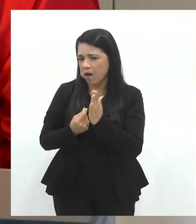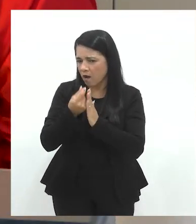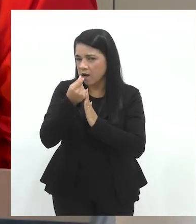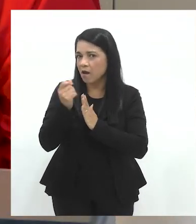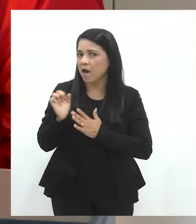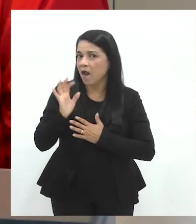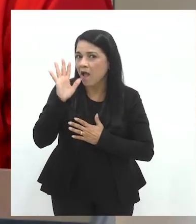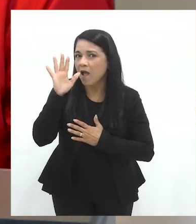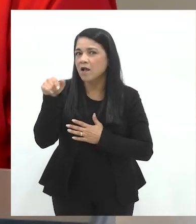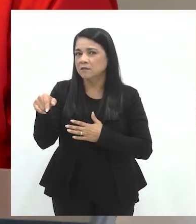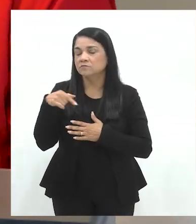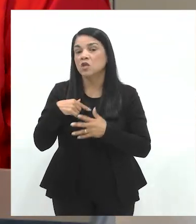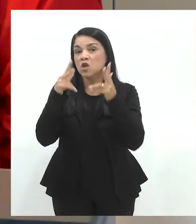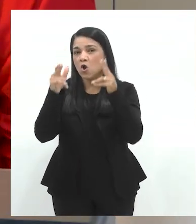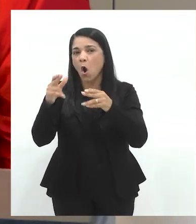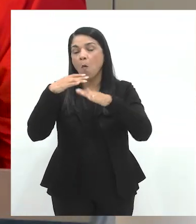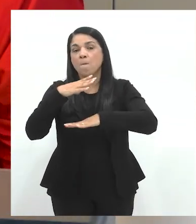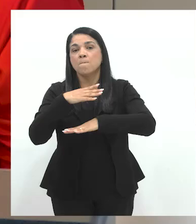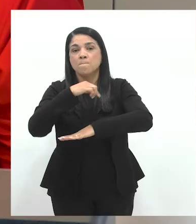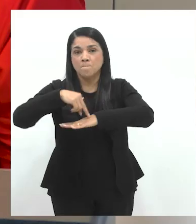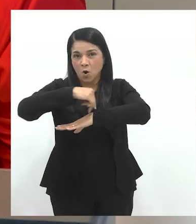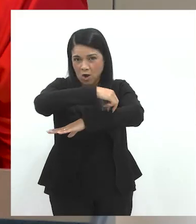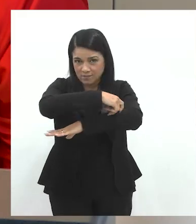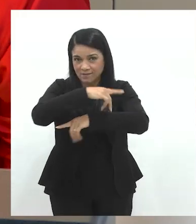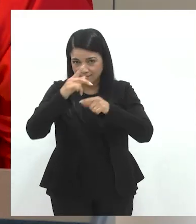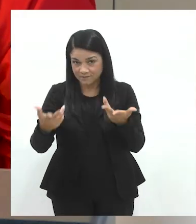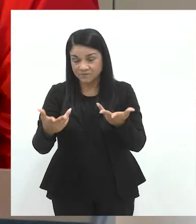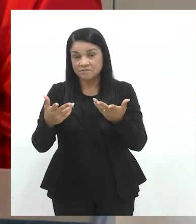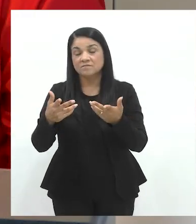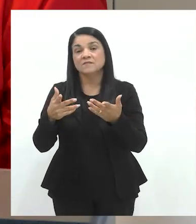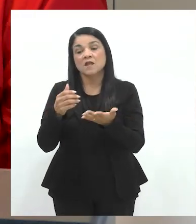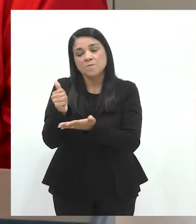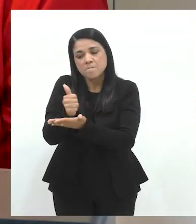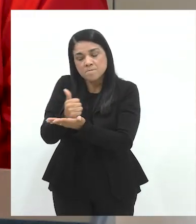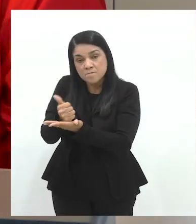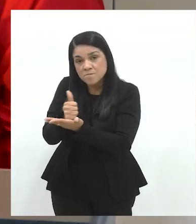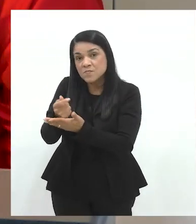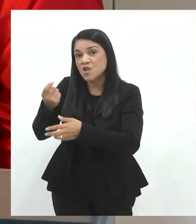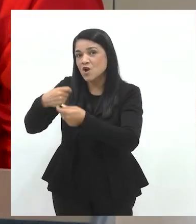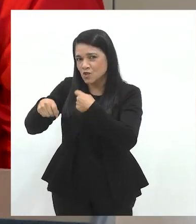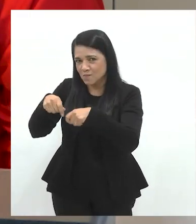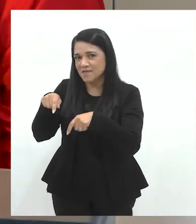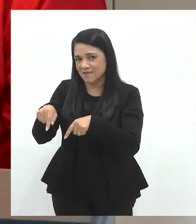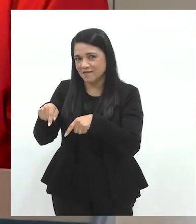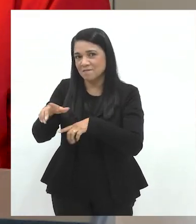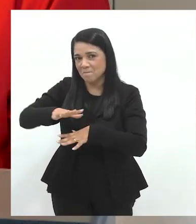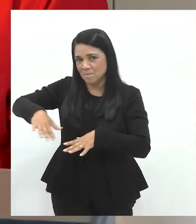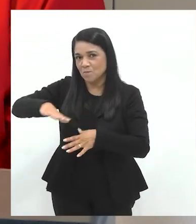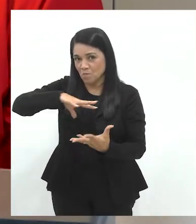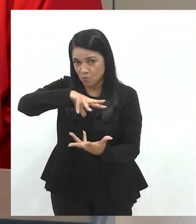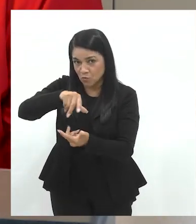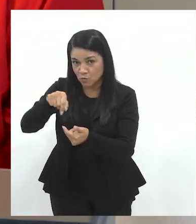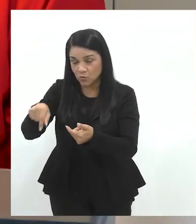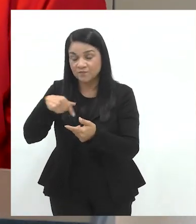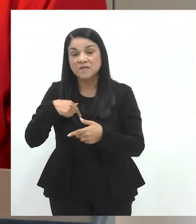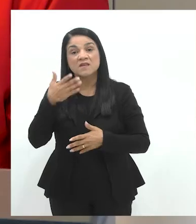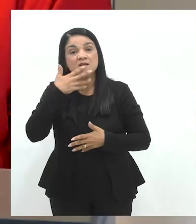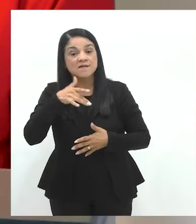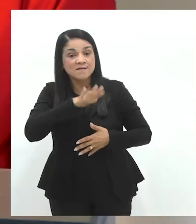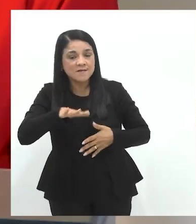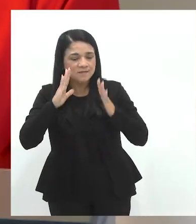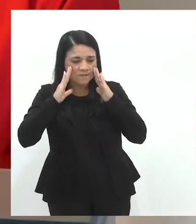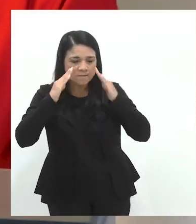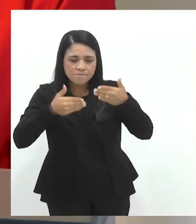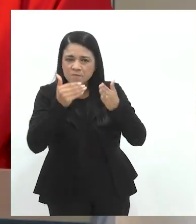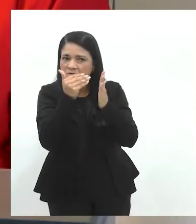moda, é uma outra economia o mundo dos games. E muitas crianças principalmente aquelas com hiperfoco,